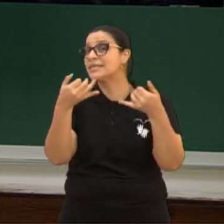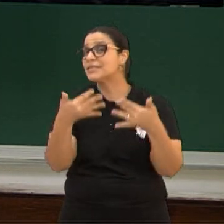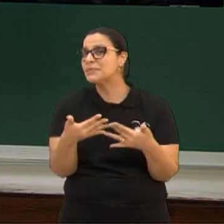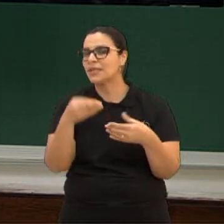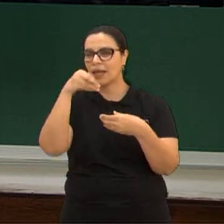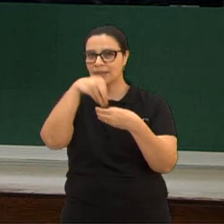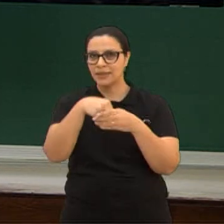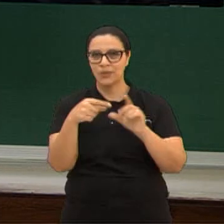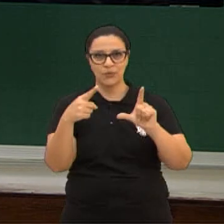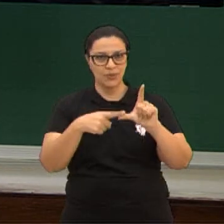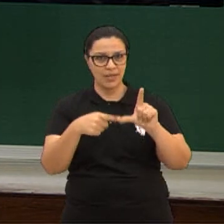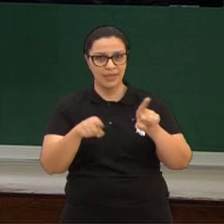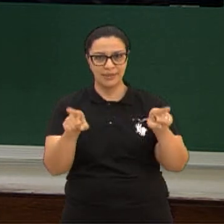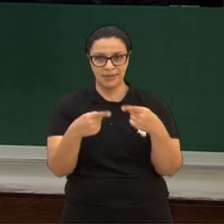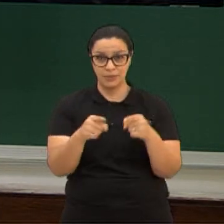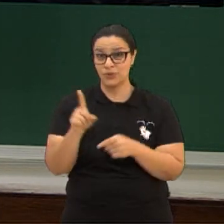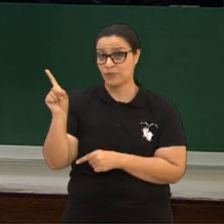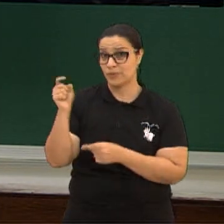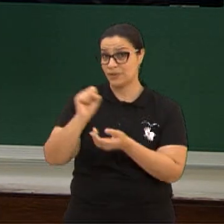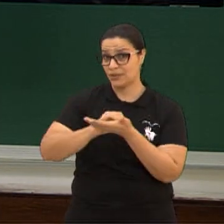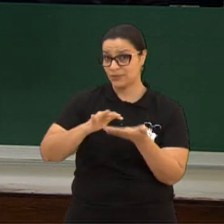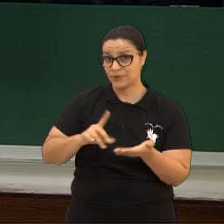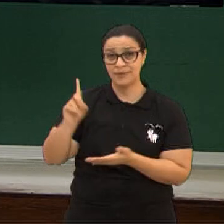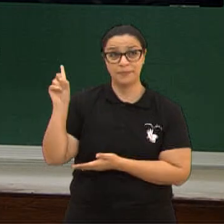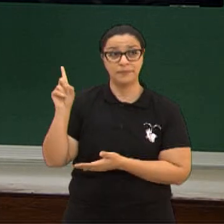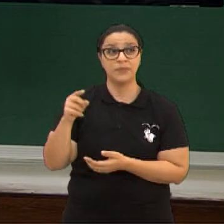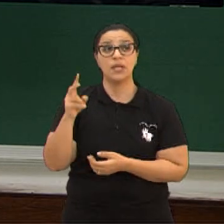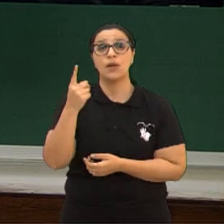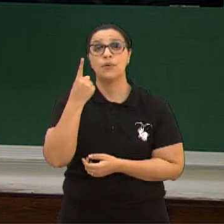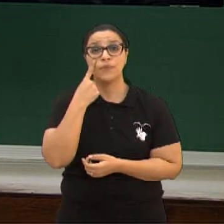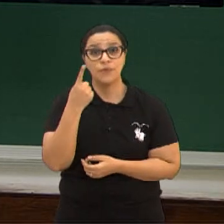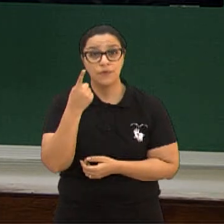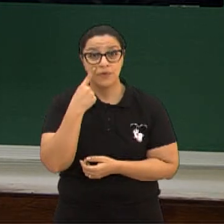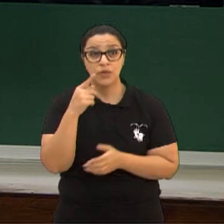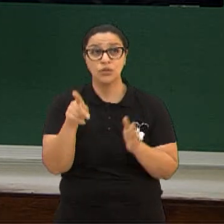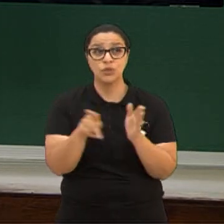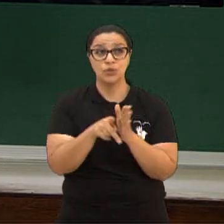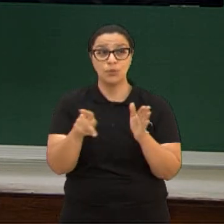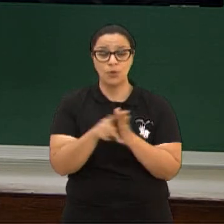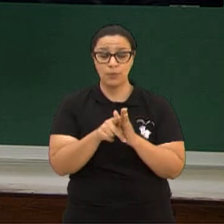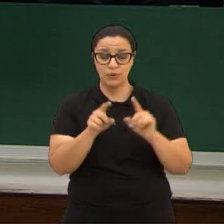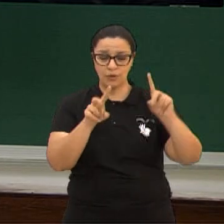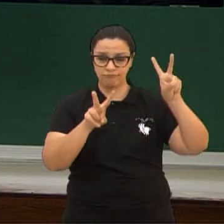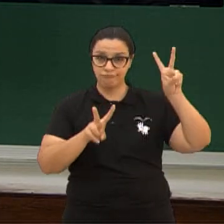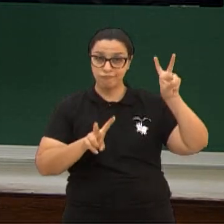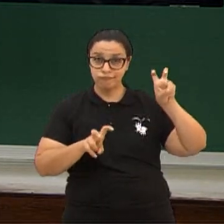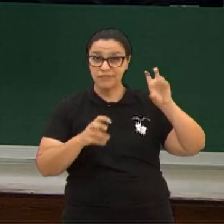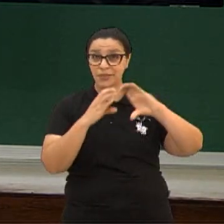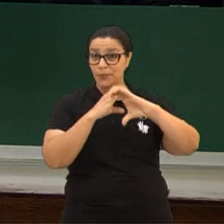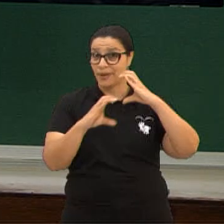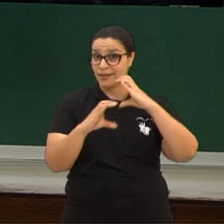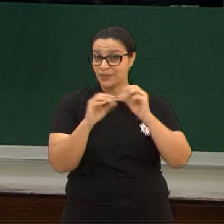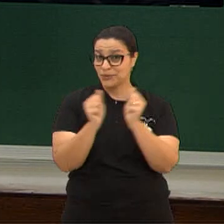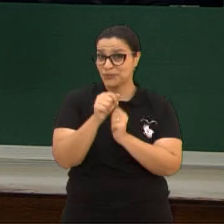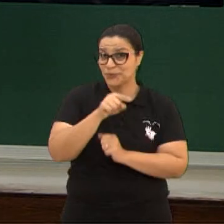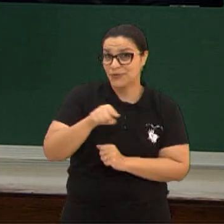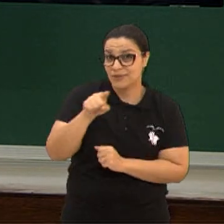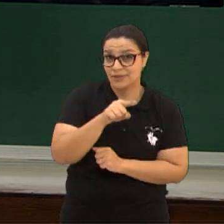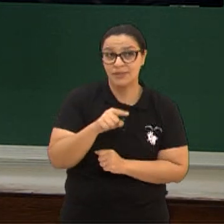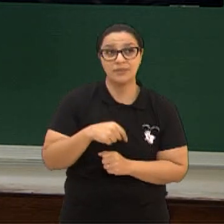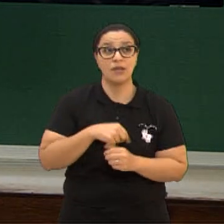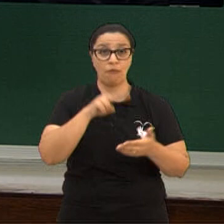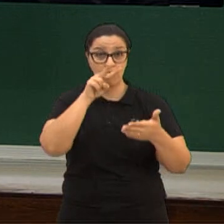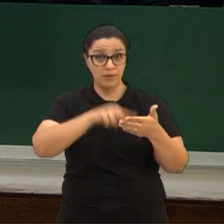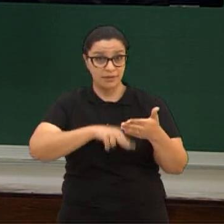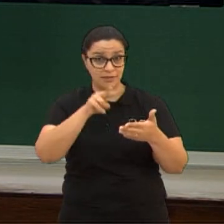falando. Vamos ao exercício? Olha só naquele refrãozinho que a teacher cantou. See you